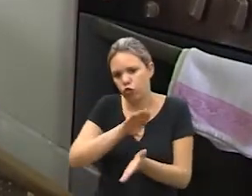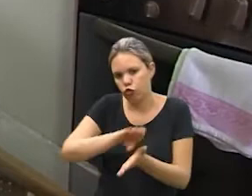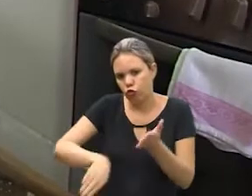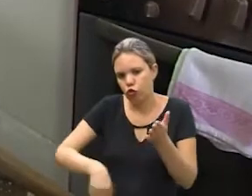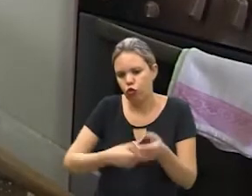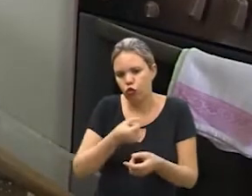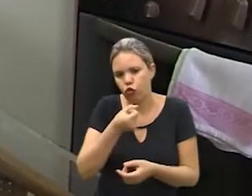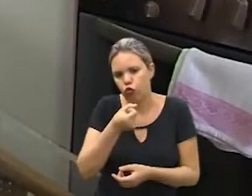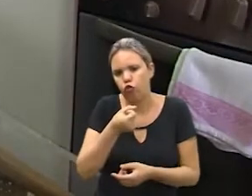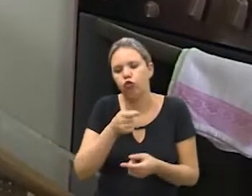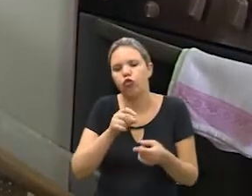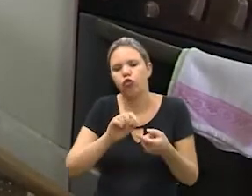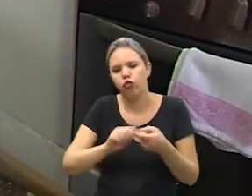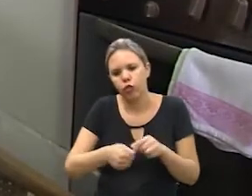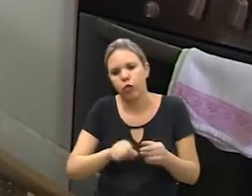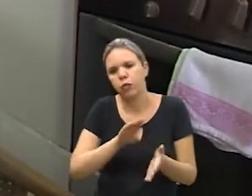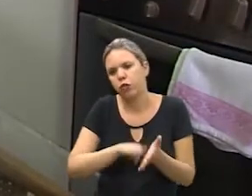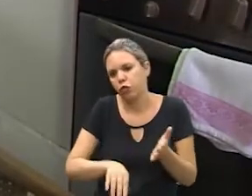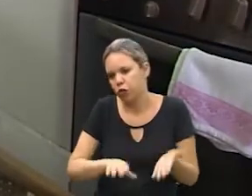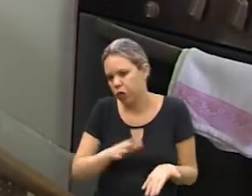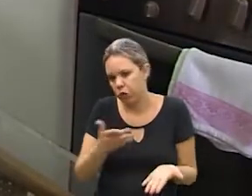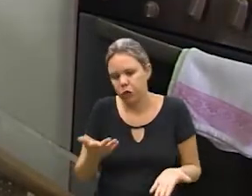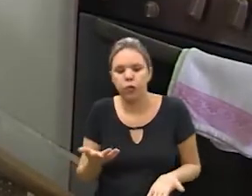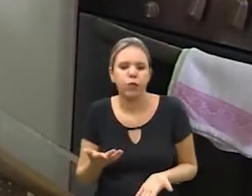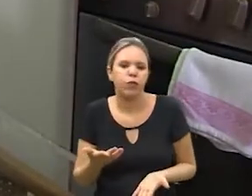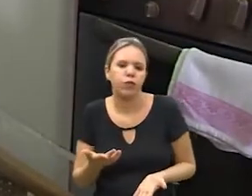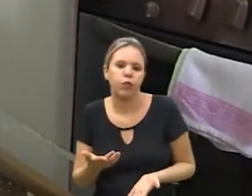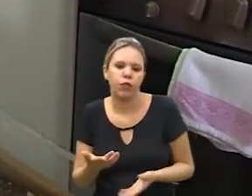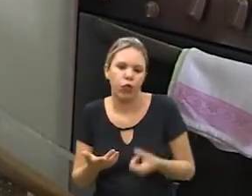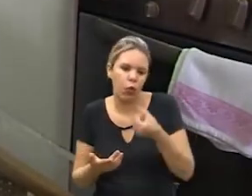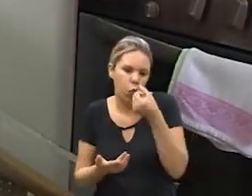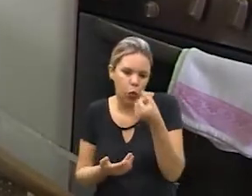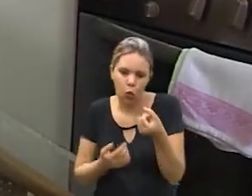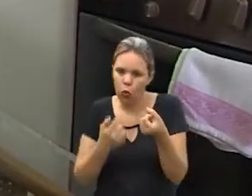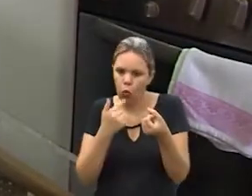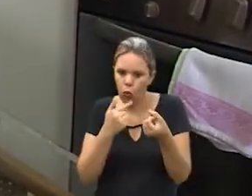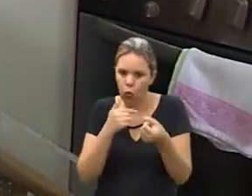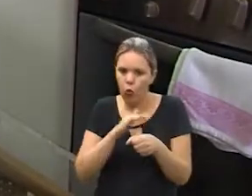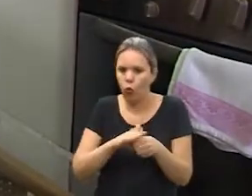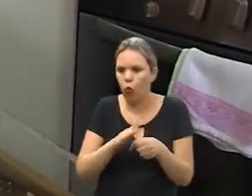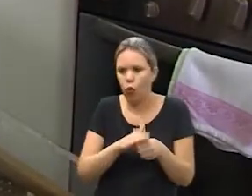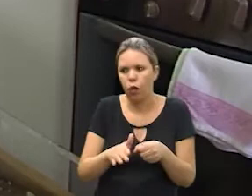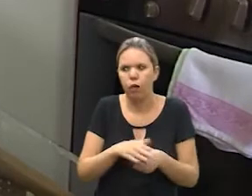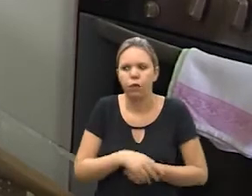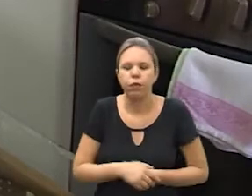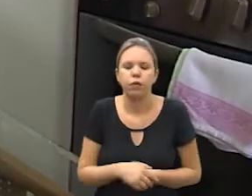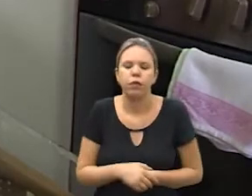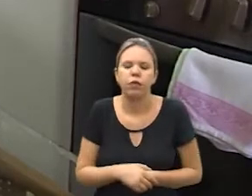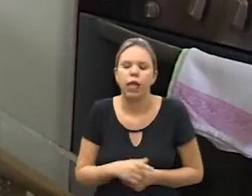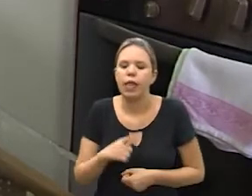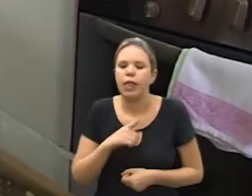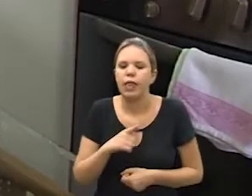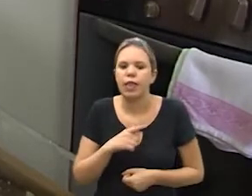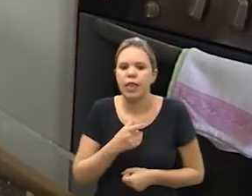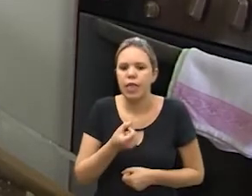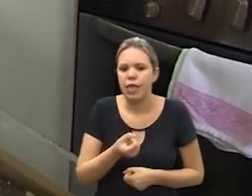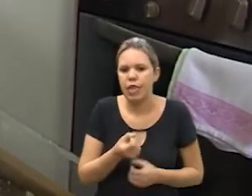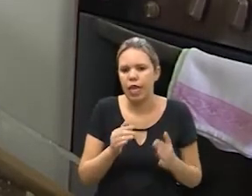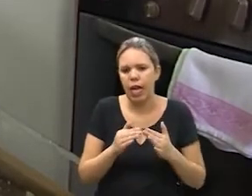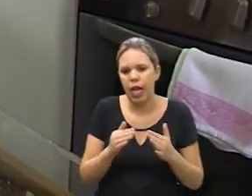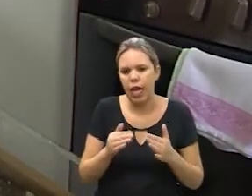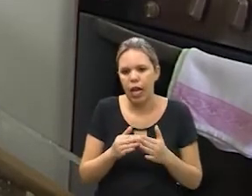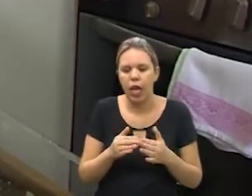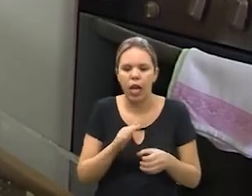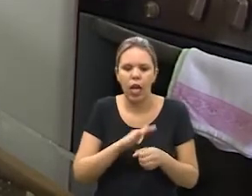precisar, se ela tiver muito grosseira, pode tirar. Tomatinho, com pele, sem semente. Ah, menina, eu tenho um cereja aqui em casa. Põe o